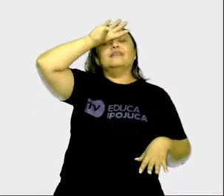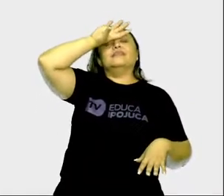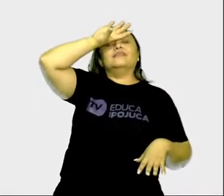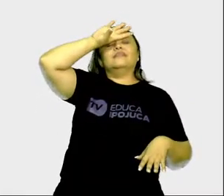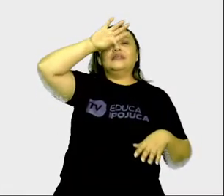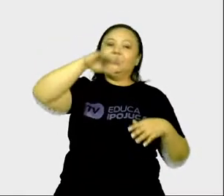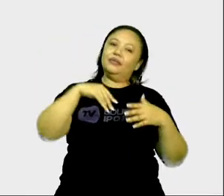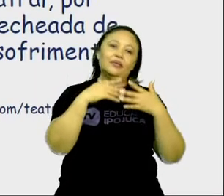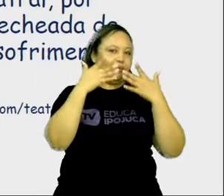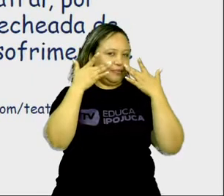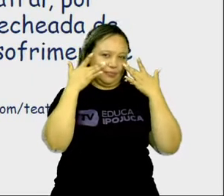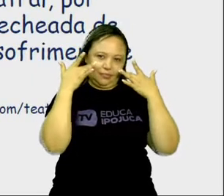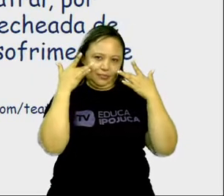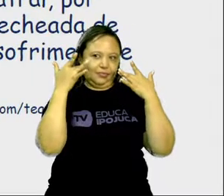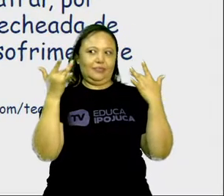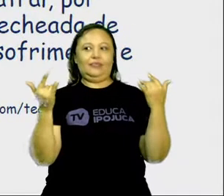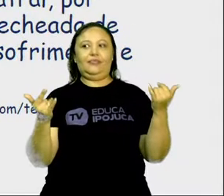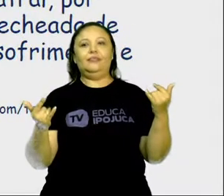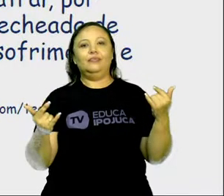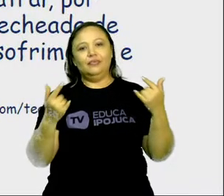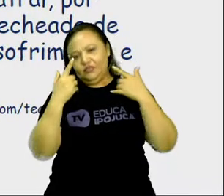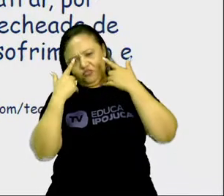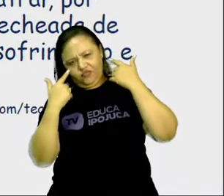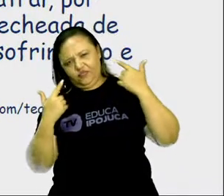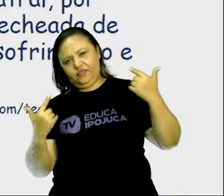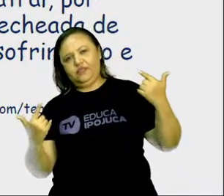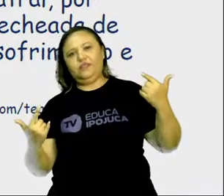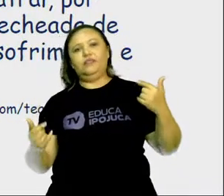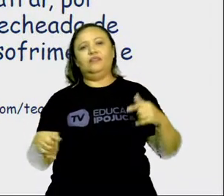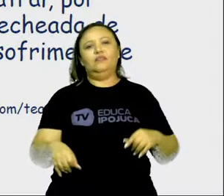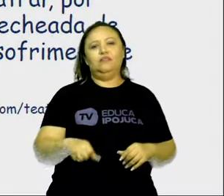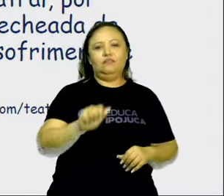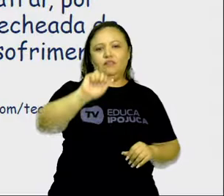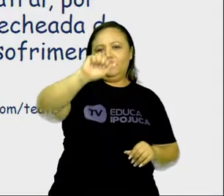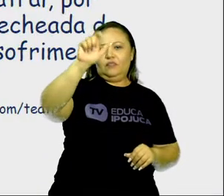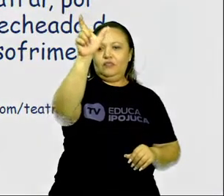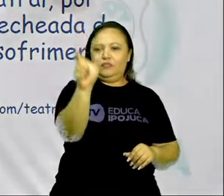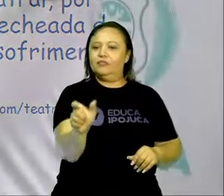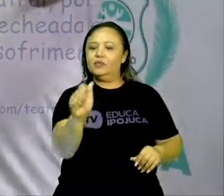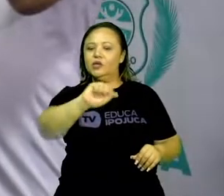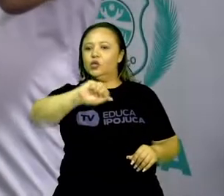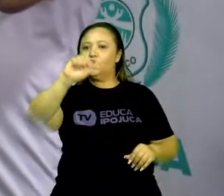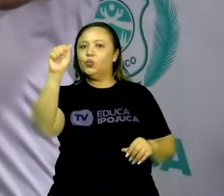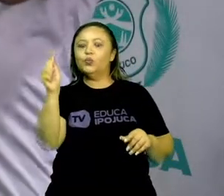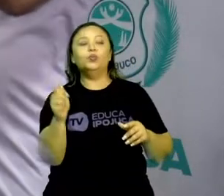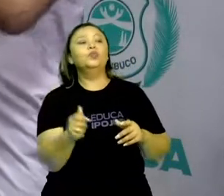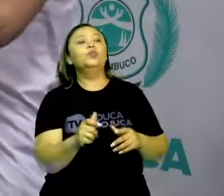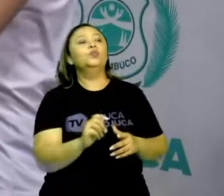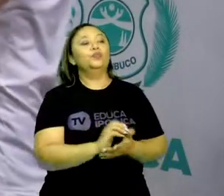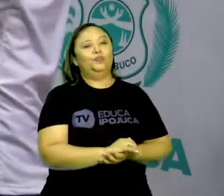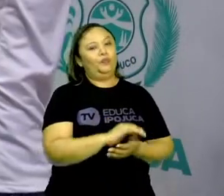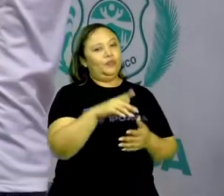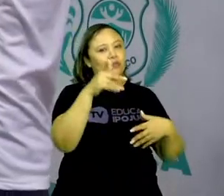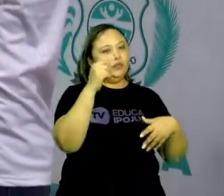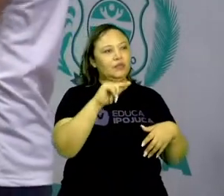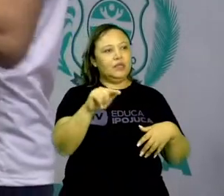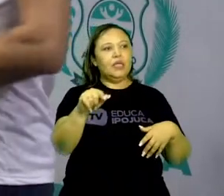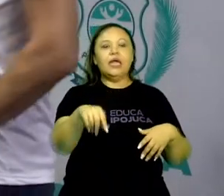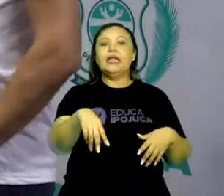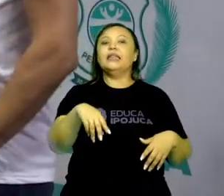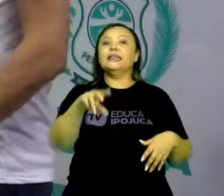minha gente. Melodrama, sei não, viu? O melodrama. O que é o melodrama? A